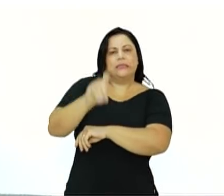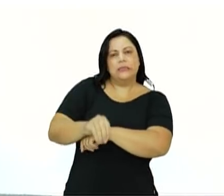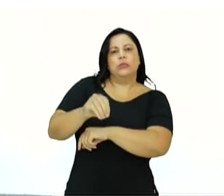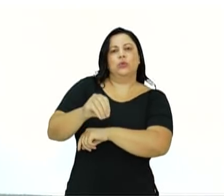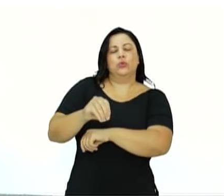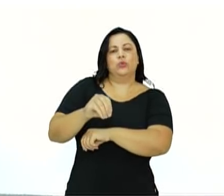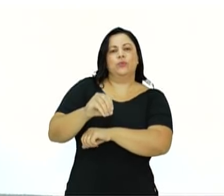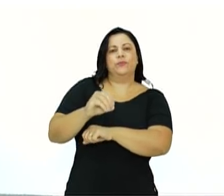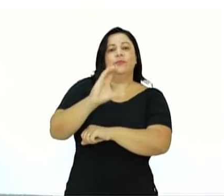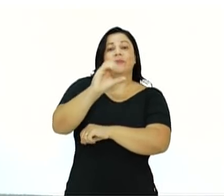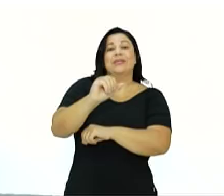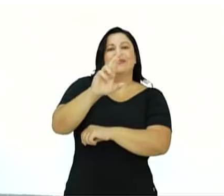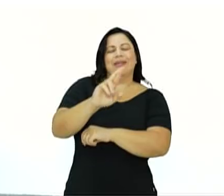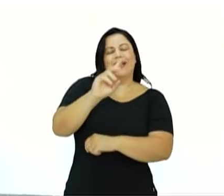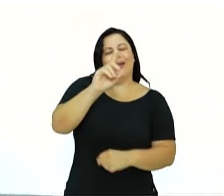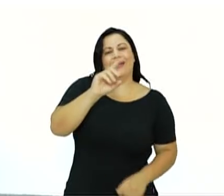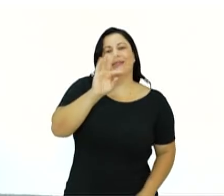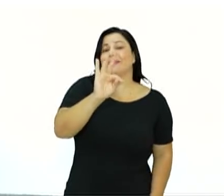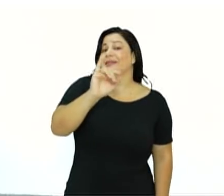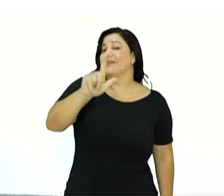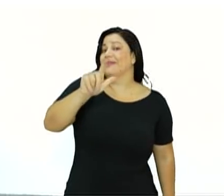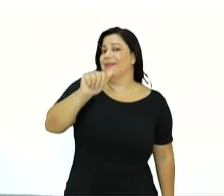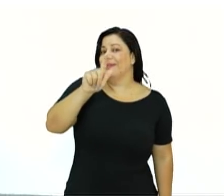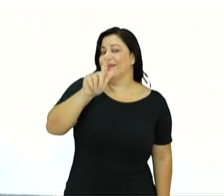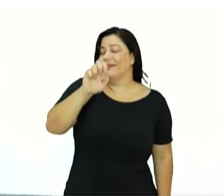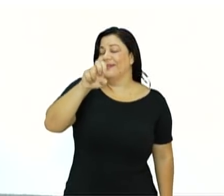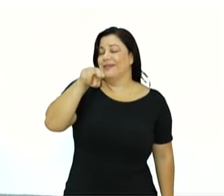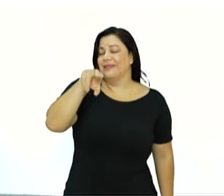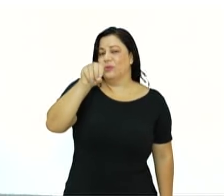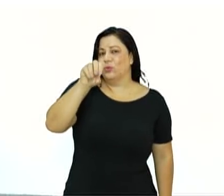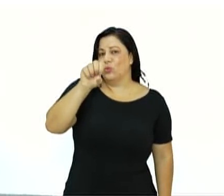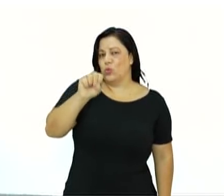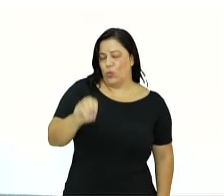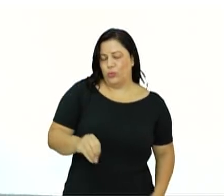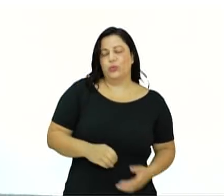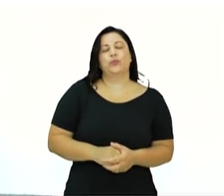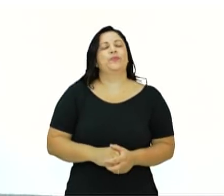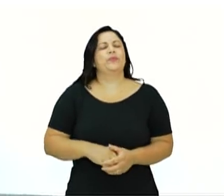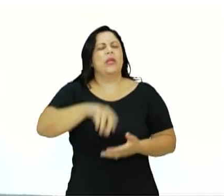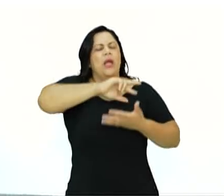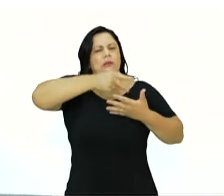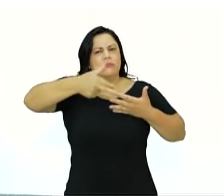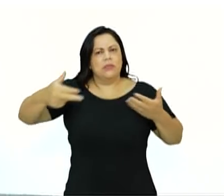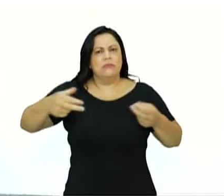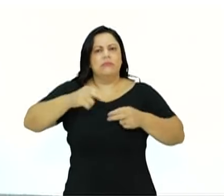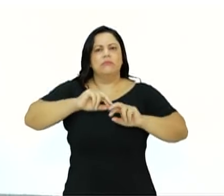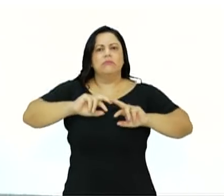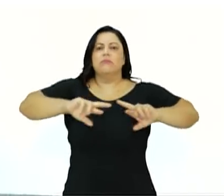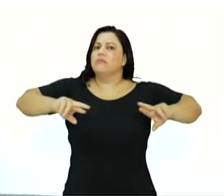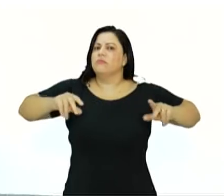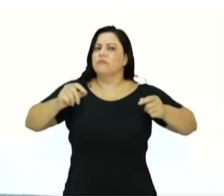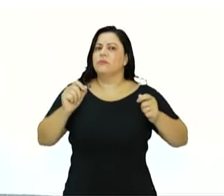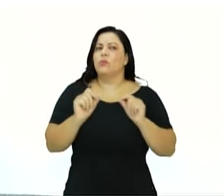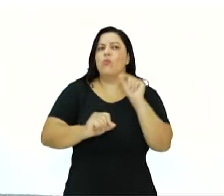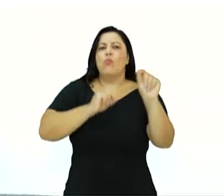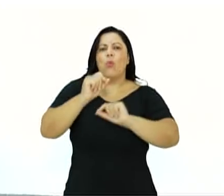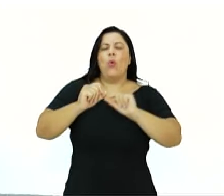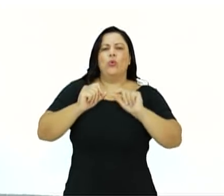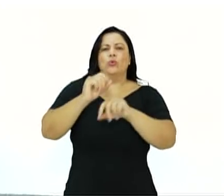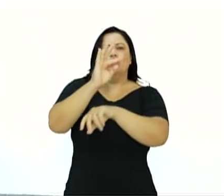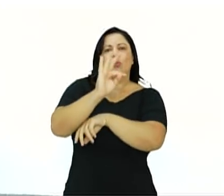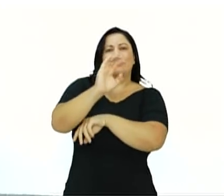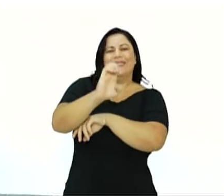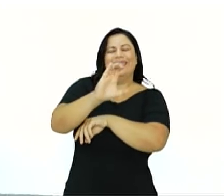vimos lá tecido epitelial, tá? Depois vimos, né, que existem tecidos conjuntivos, né, um grupo de tecidos conjuntivos. Hoje